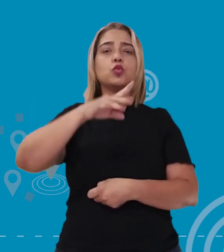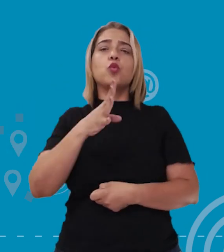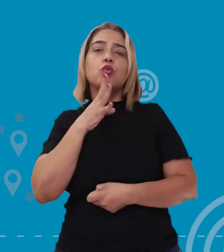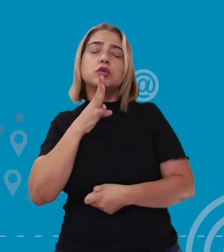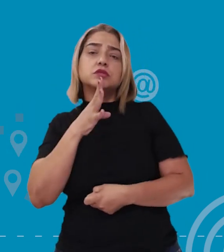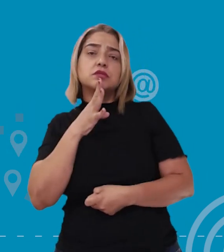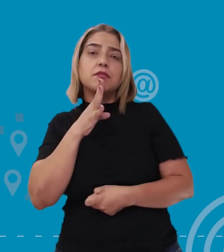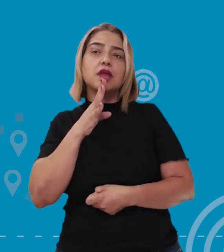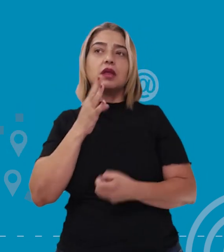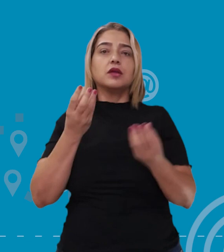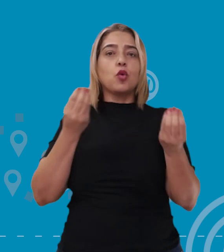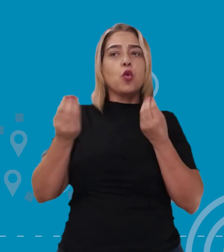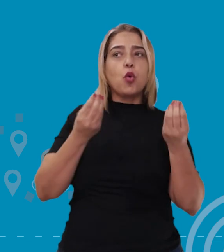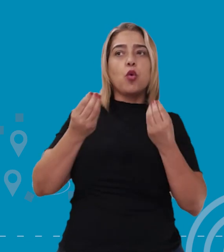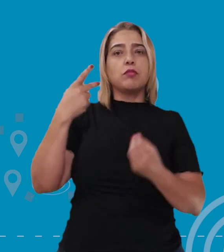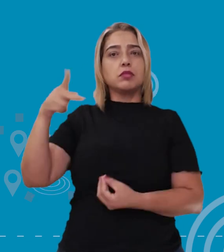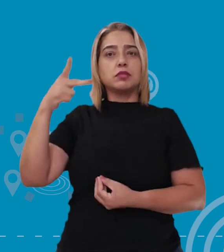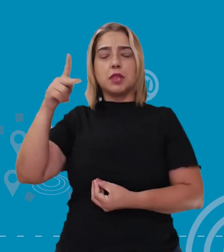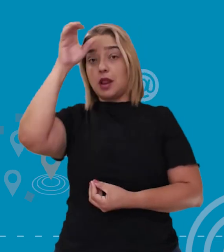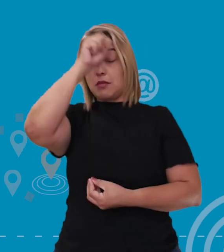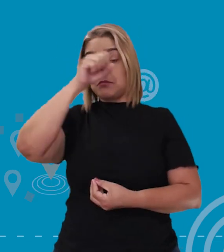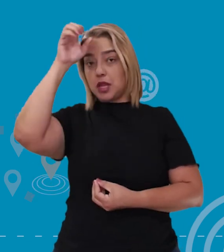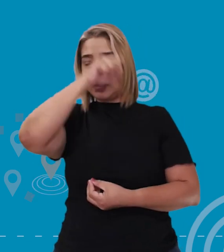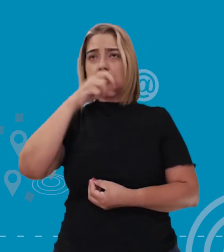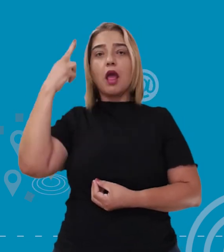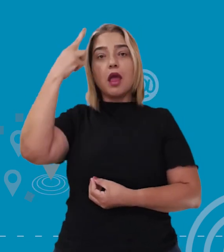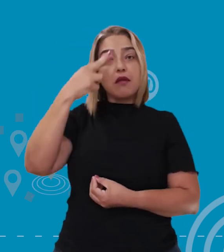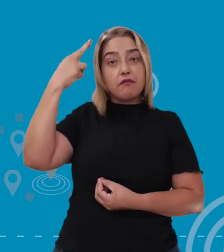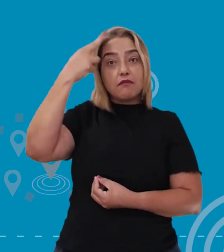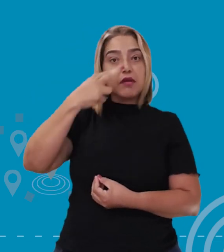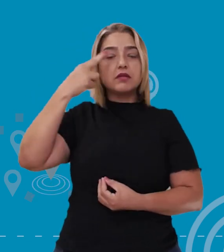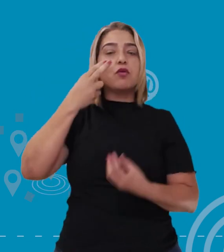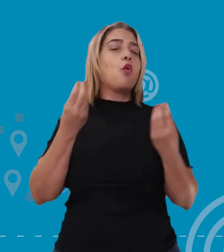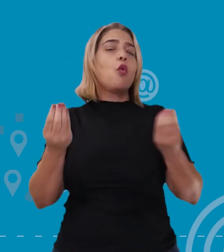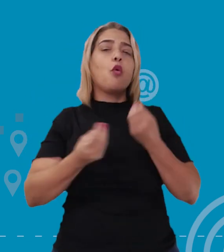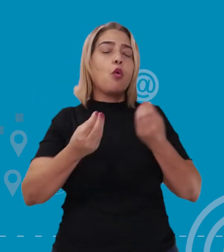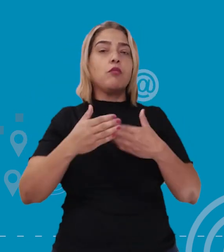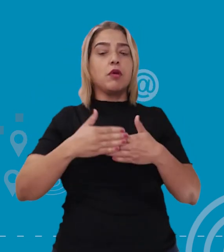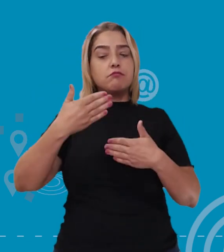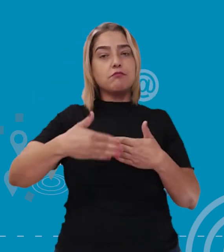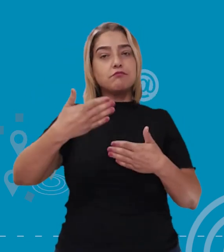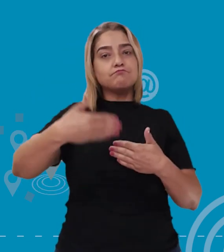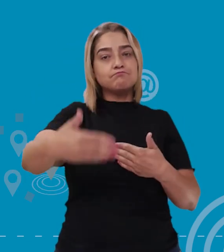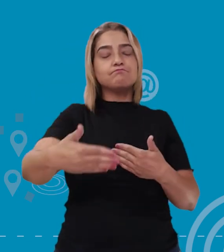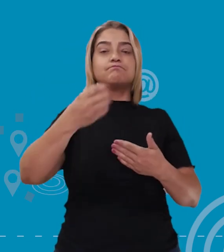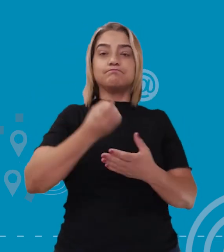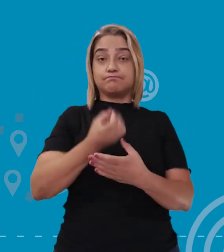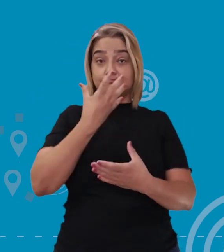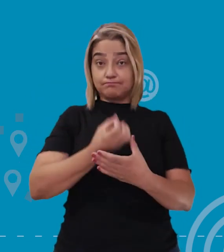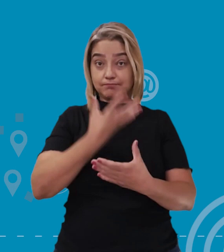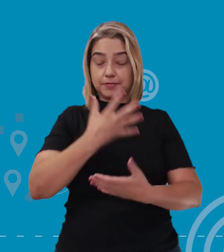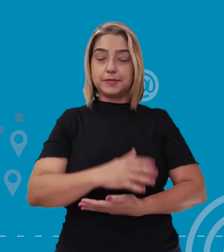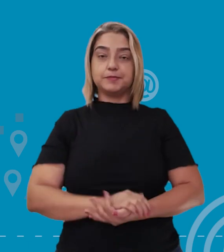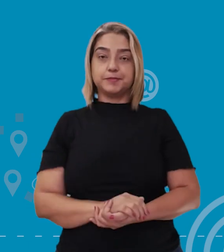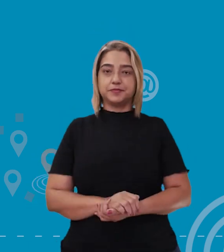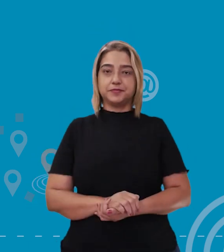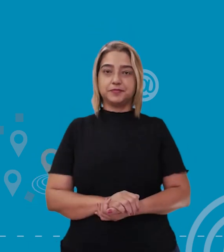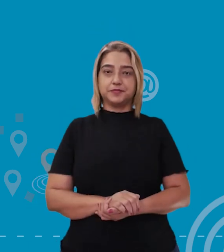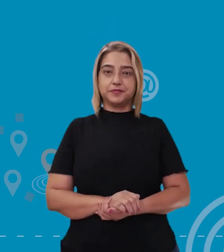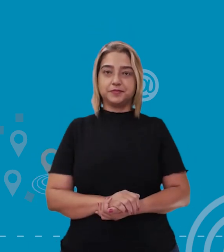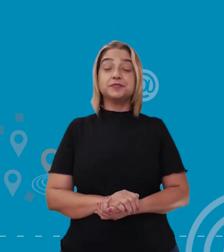seus saberes, conhecimentos e reflexões sobre o processo de